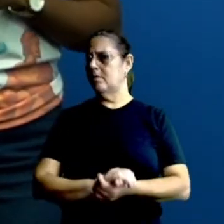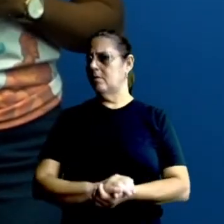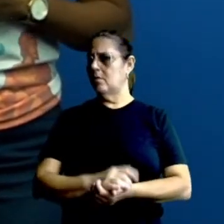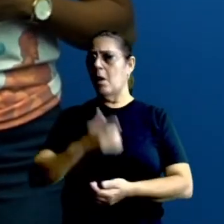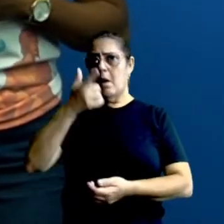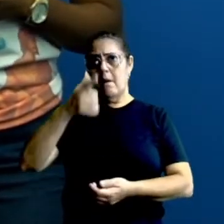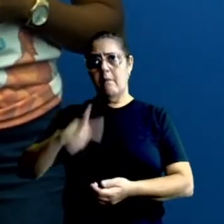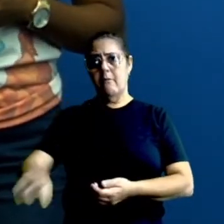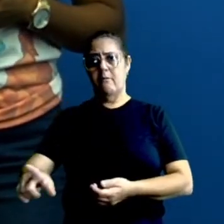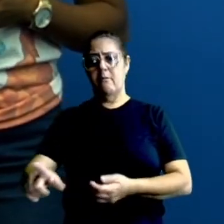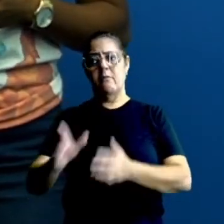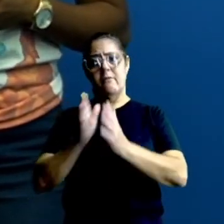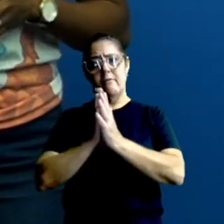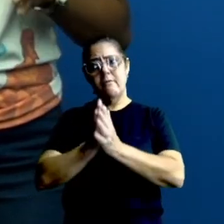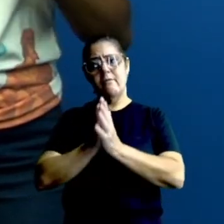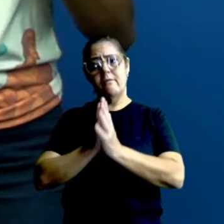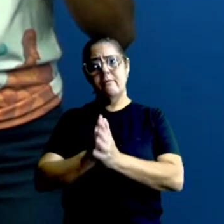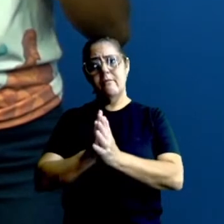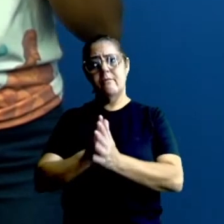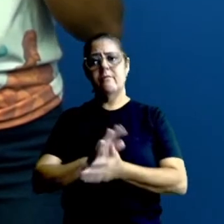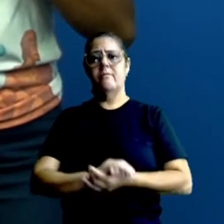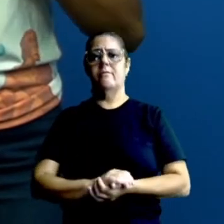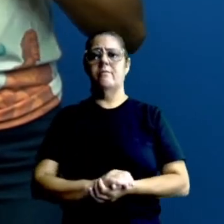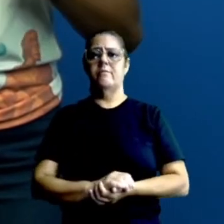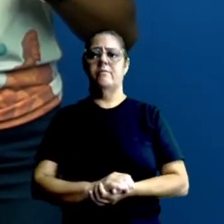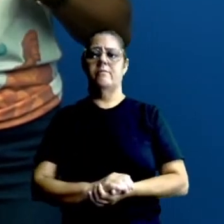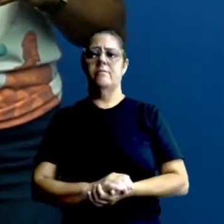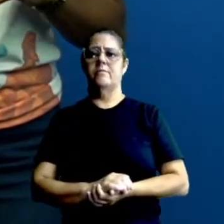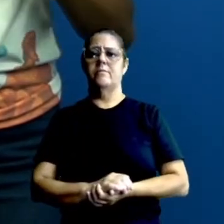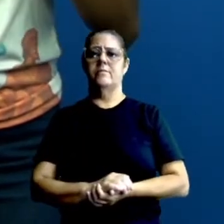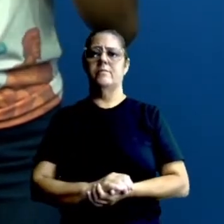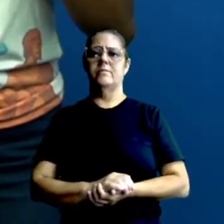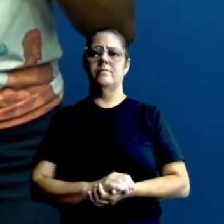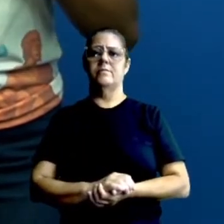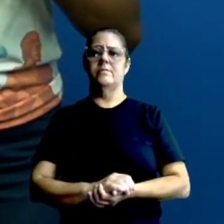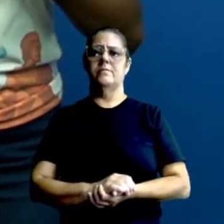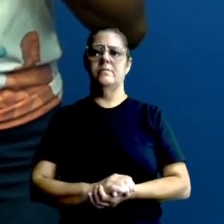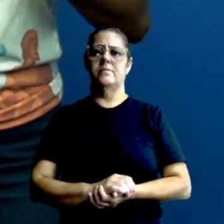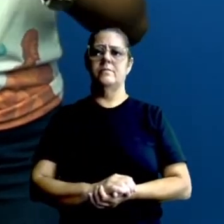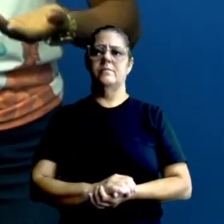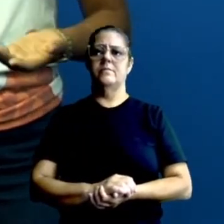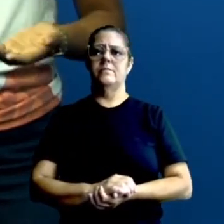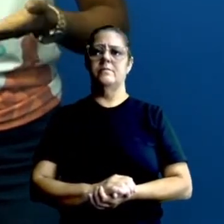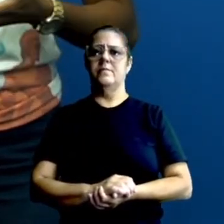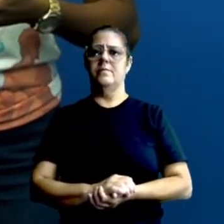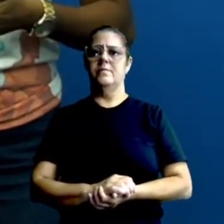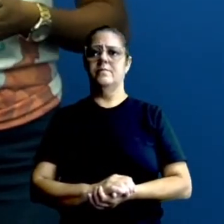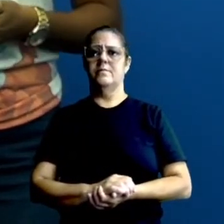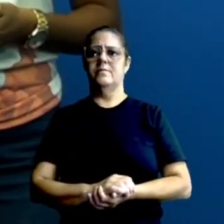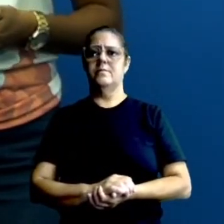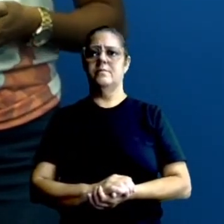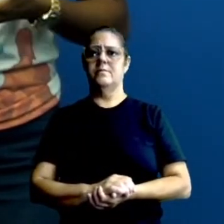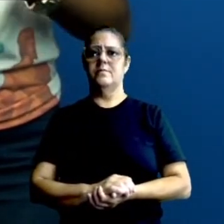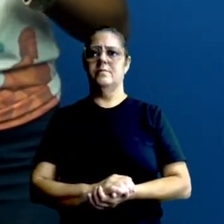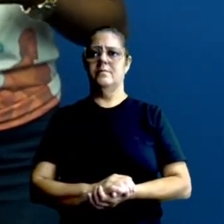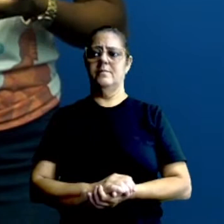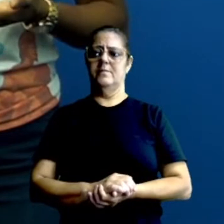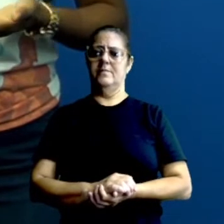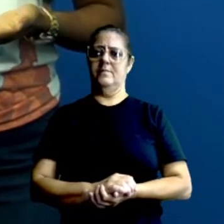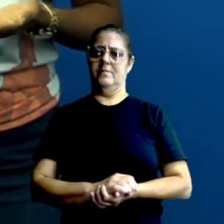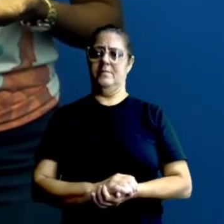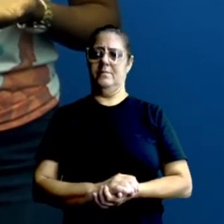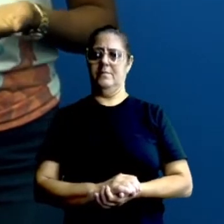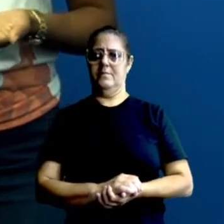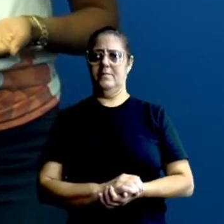repetir isso, por favor? Então você usa exatamente essa frase. Can you repeat that, please? Can